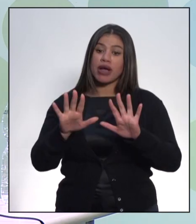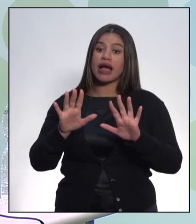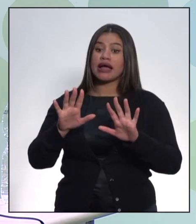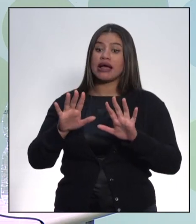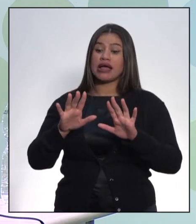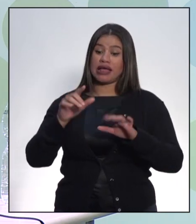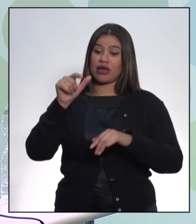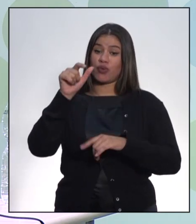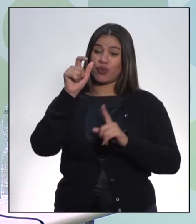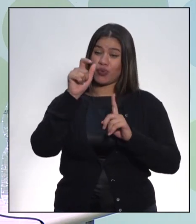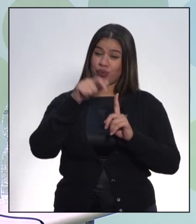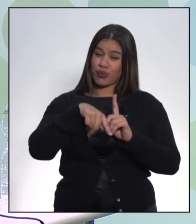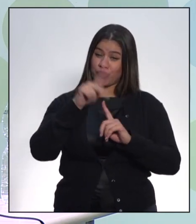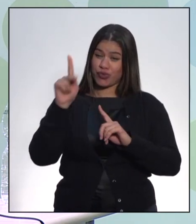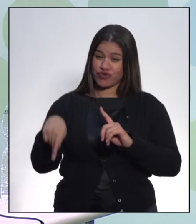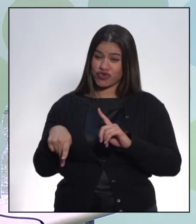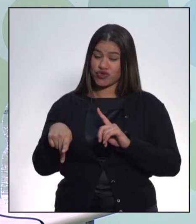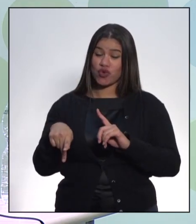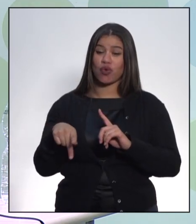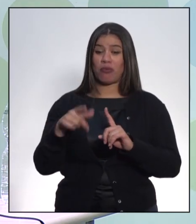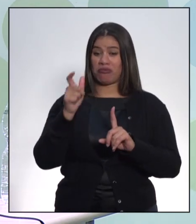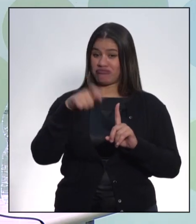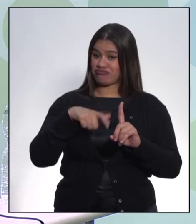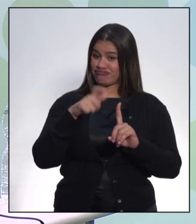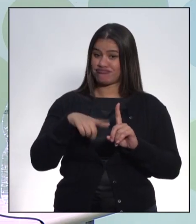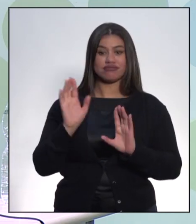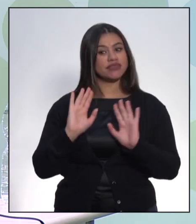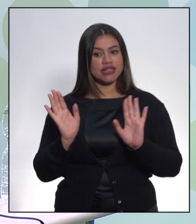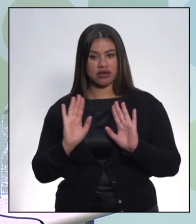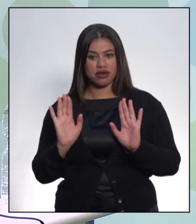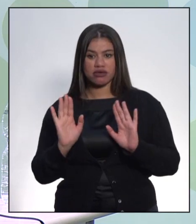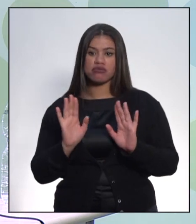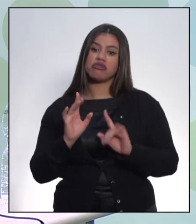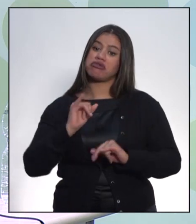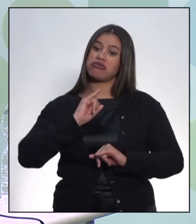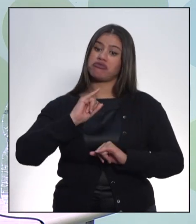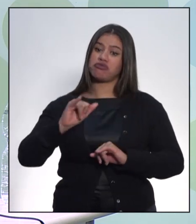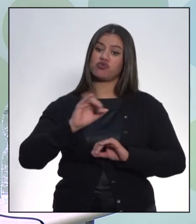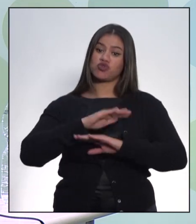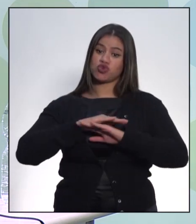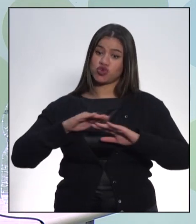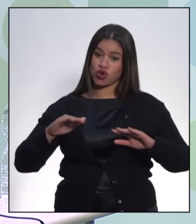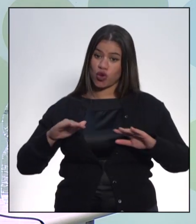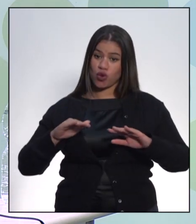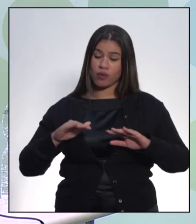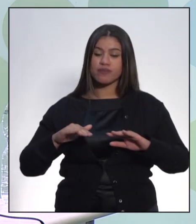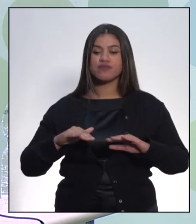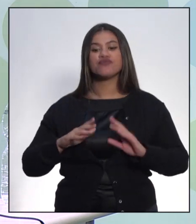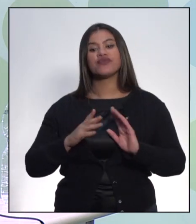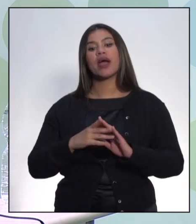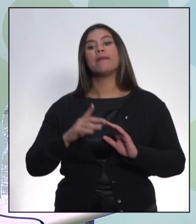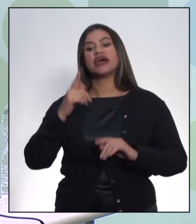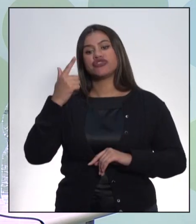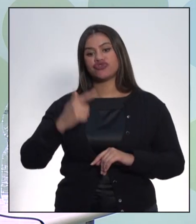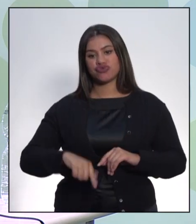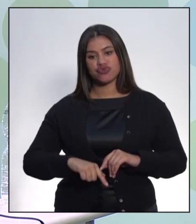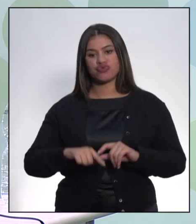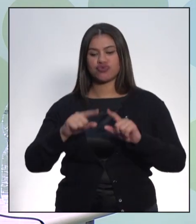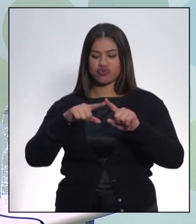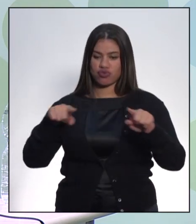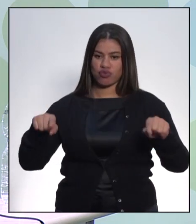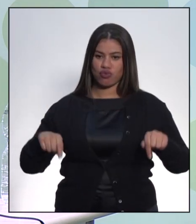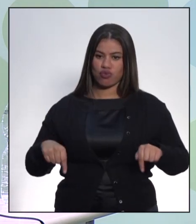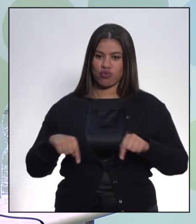vocês. O que acontece é assim, nós temos poucos personagens, poucos espaços, no caso, mesmo falando do quarto,